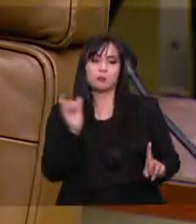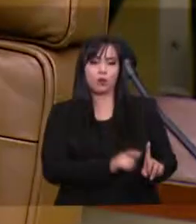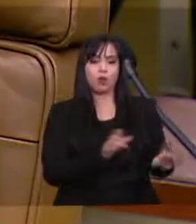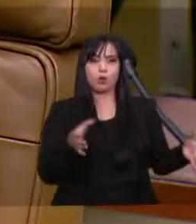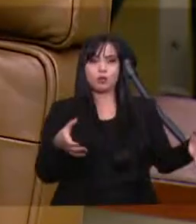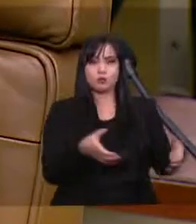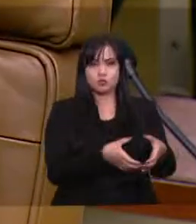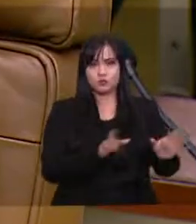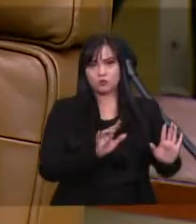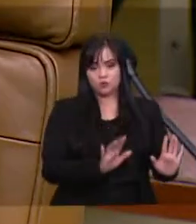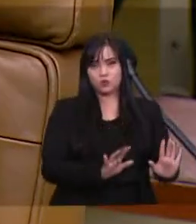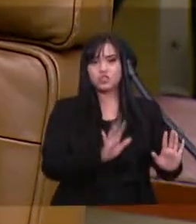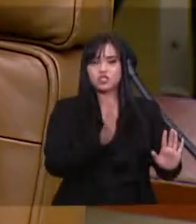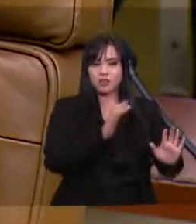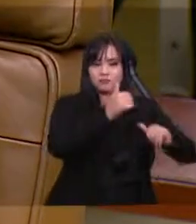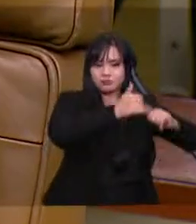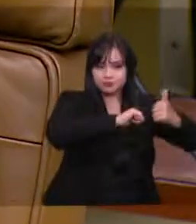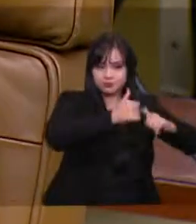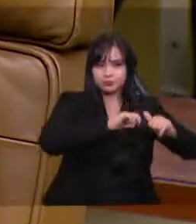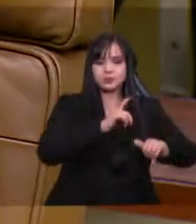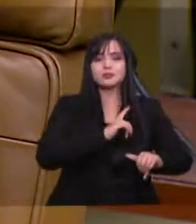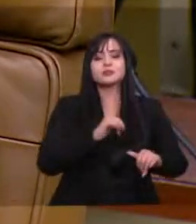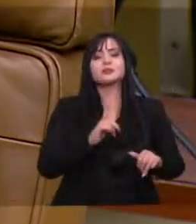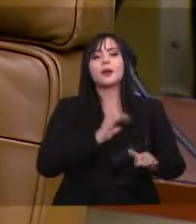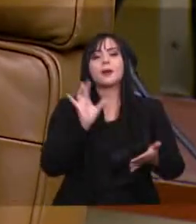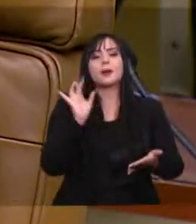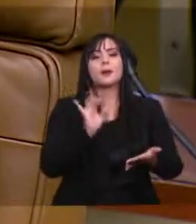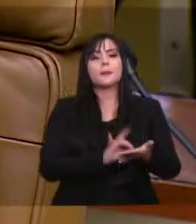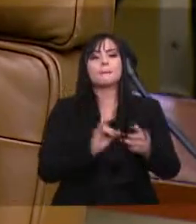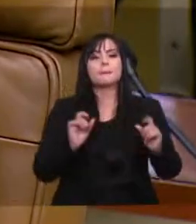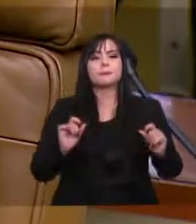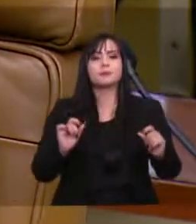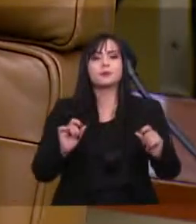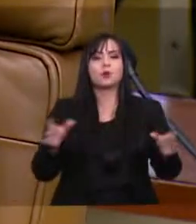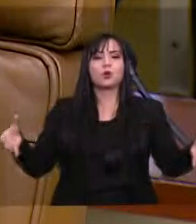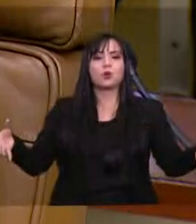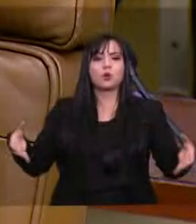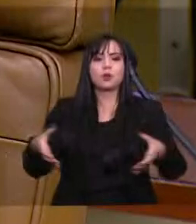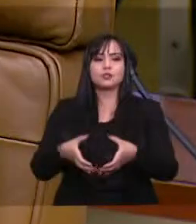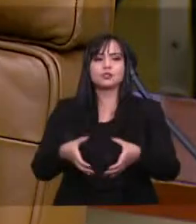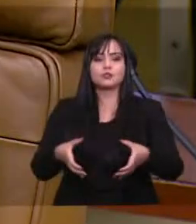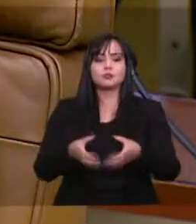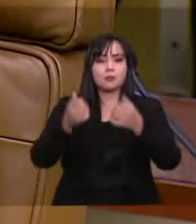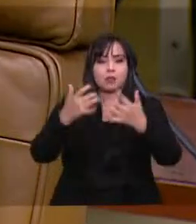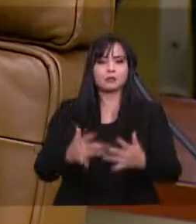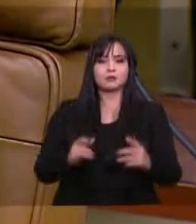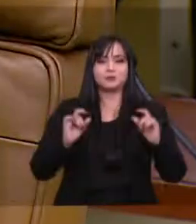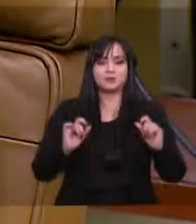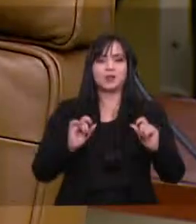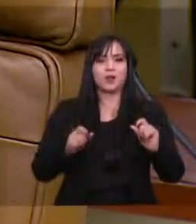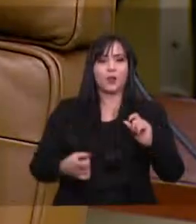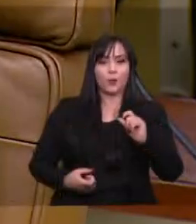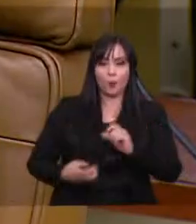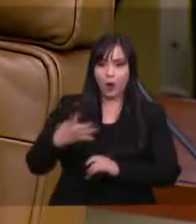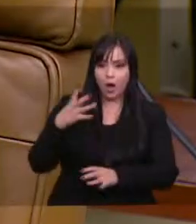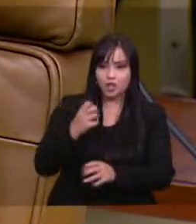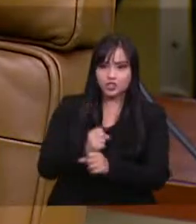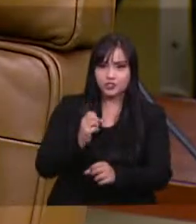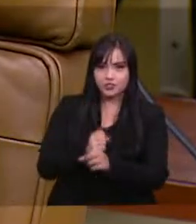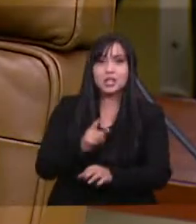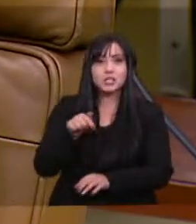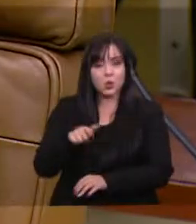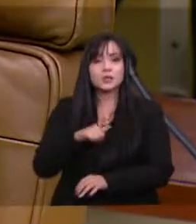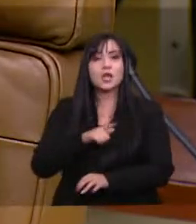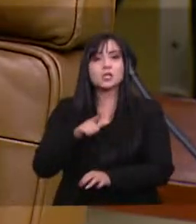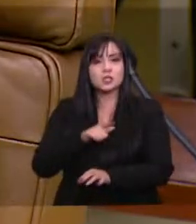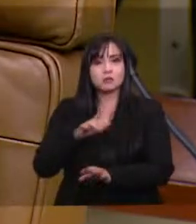morais coletivos nocais em análise tem função eminentemente punitiva razão pela qual sua quantificação deve